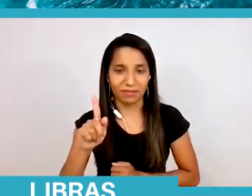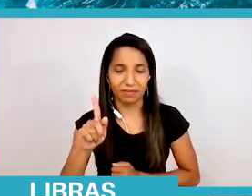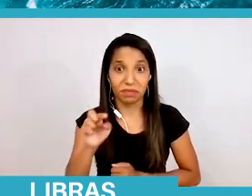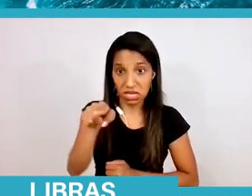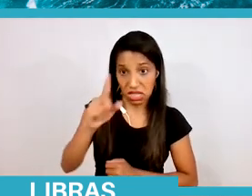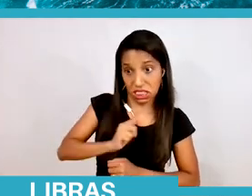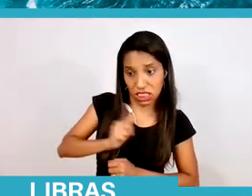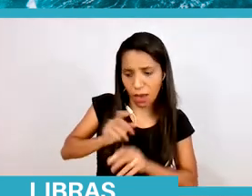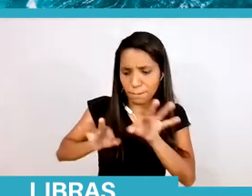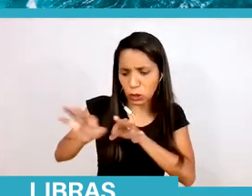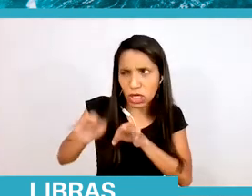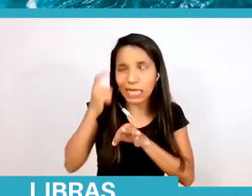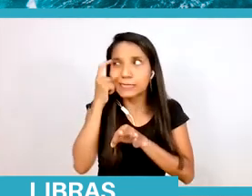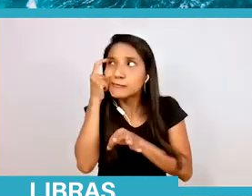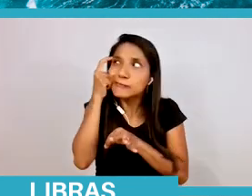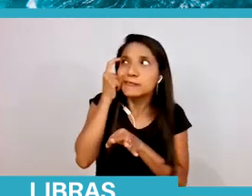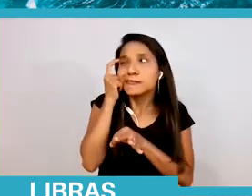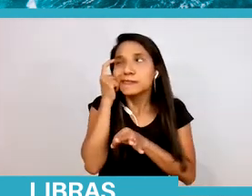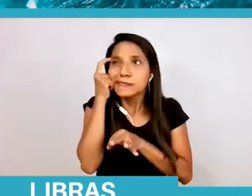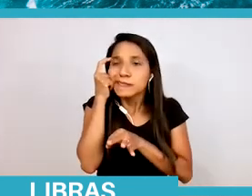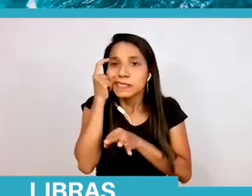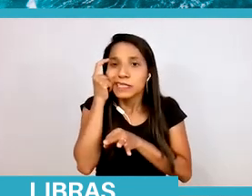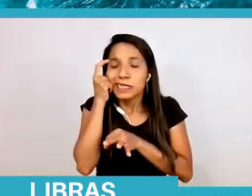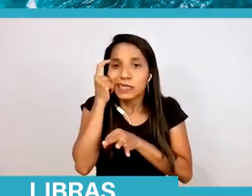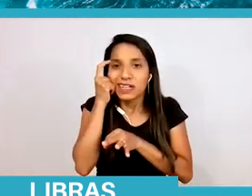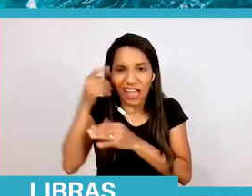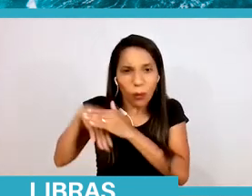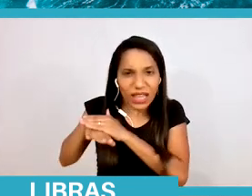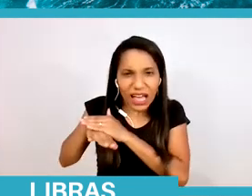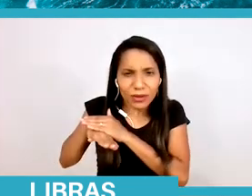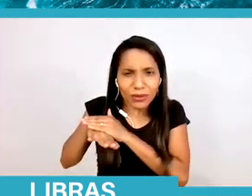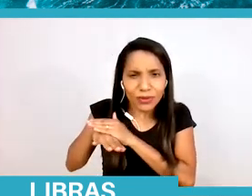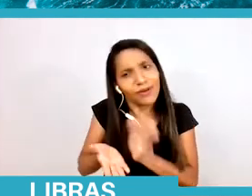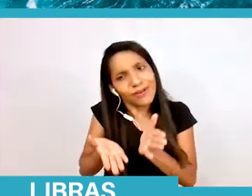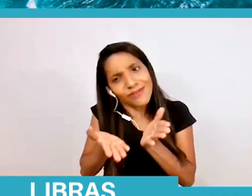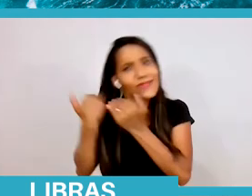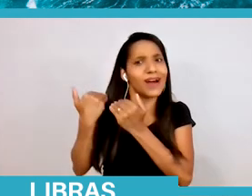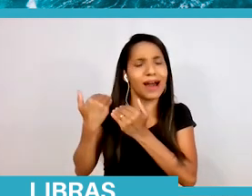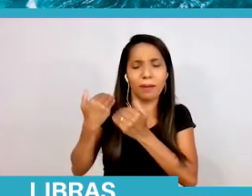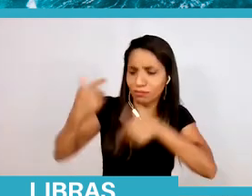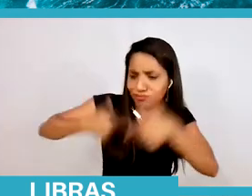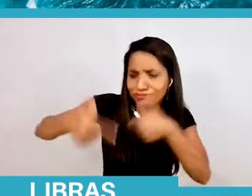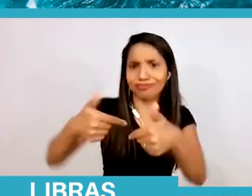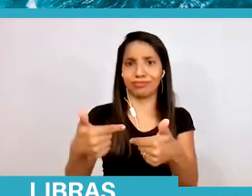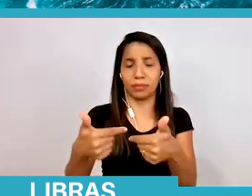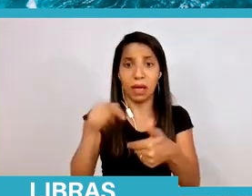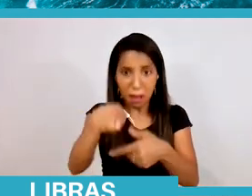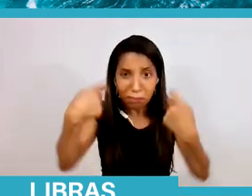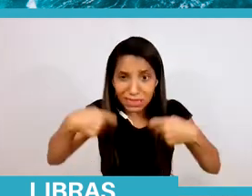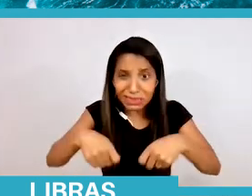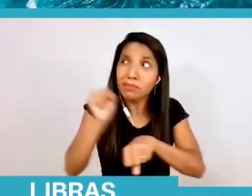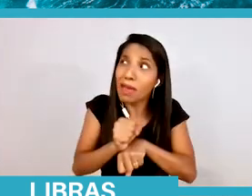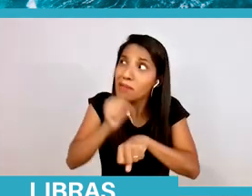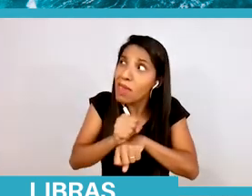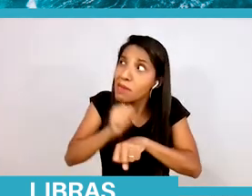certo, ter algum dinheiro, algum recurso financeiro, algum colega para empreender junto? Será que realmente você precisa desse